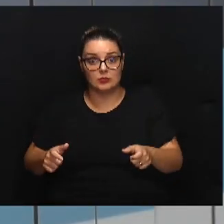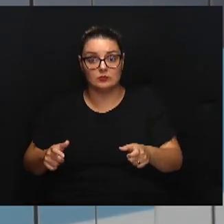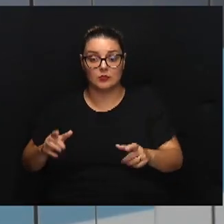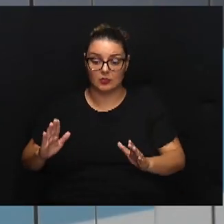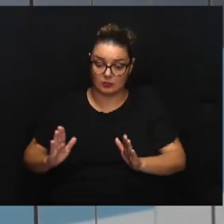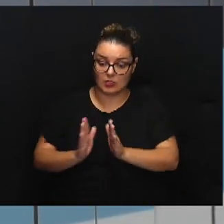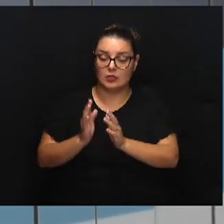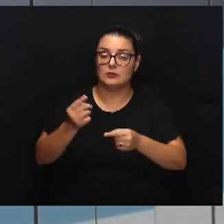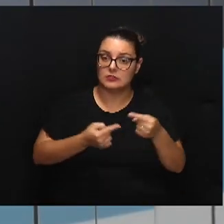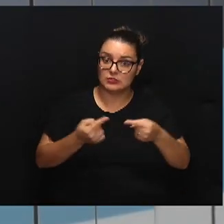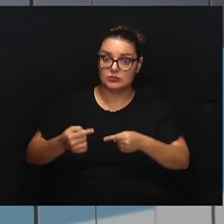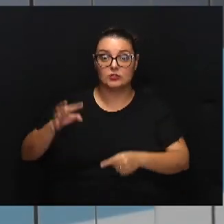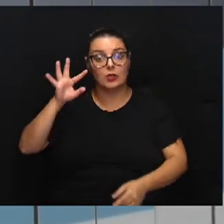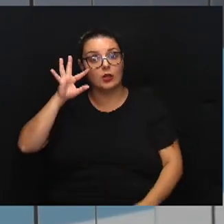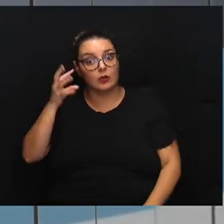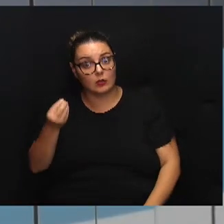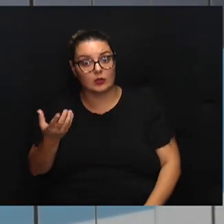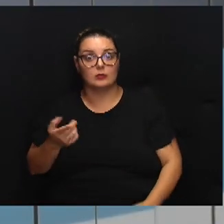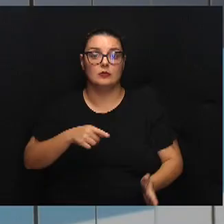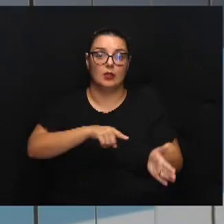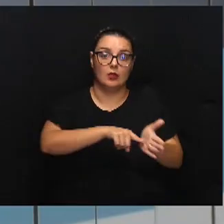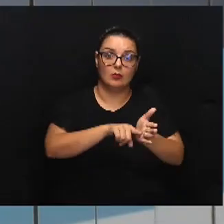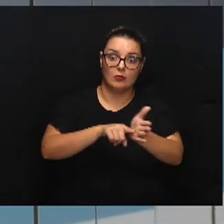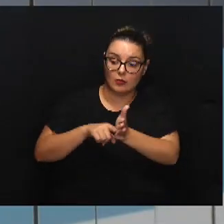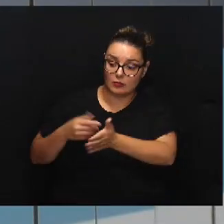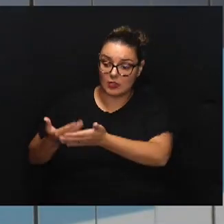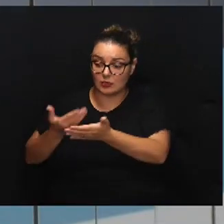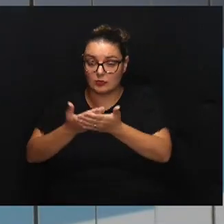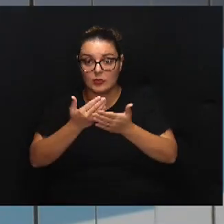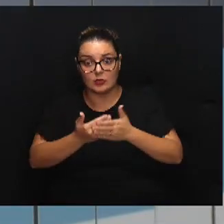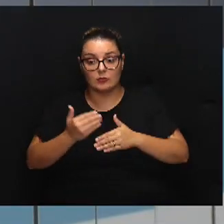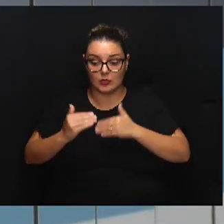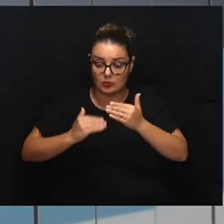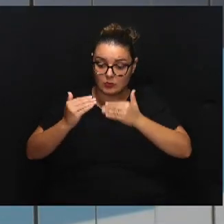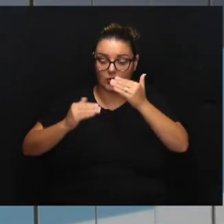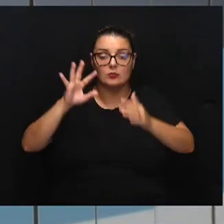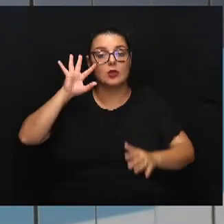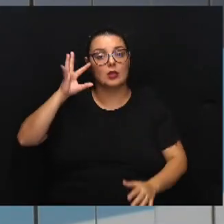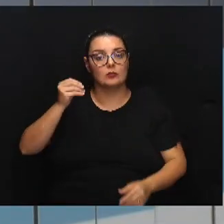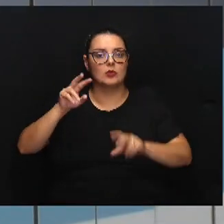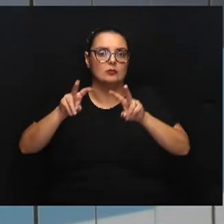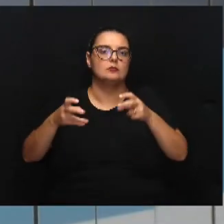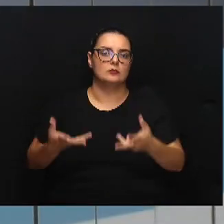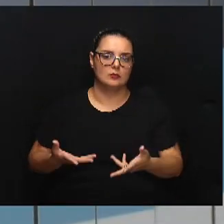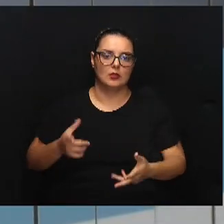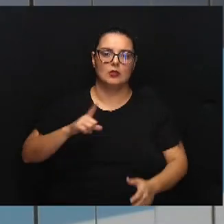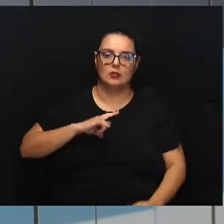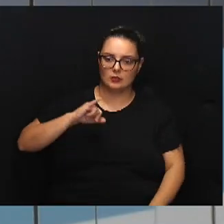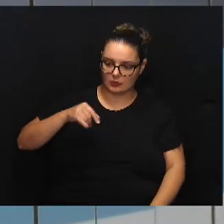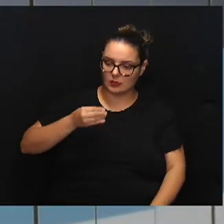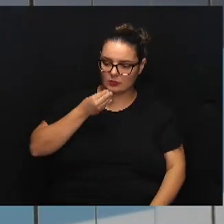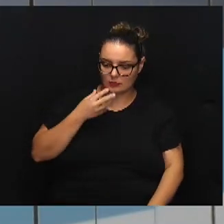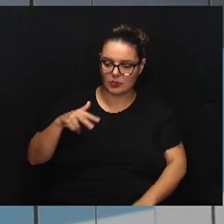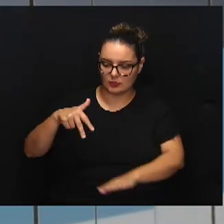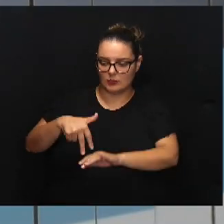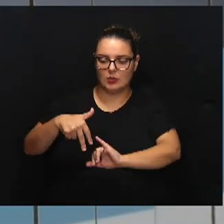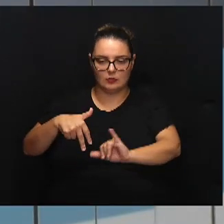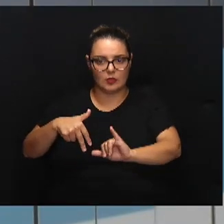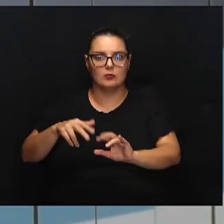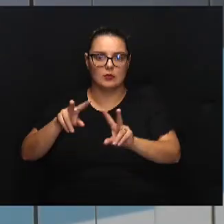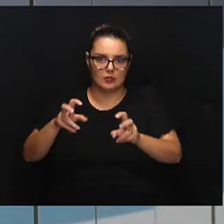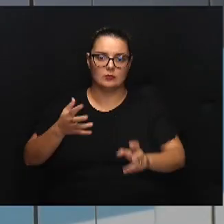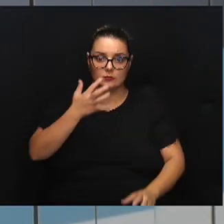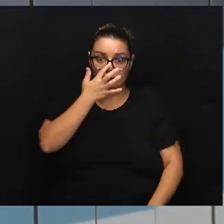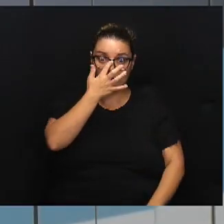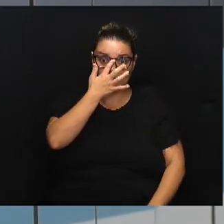dessa discussão estão fazendo pesquisa, que estão produzindo conhecimento sobre esse tema, tenham oportunidade de falar sobre o assunto. Eu acho